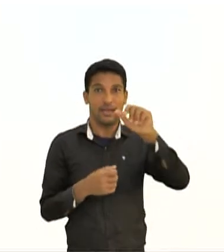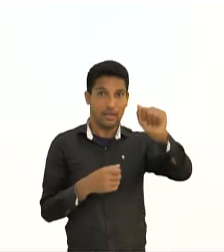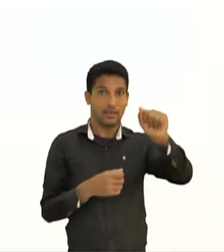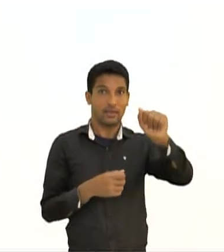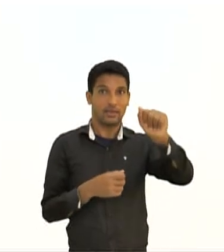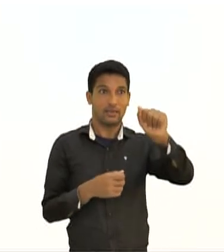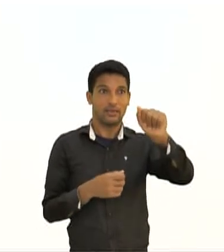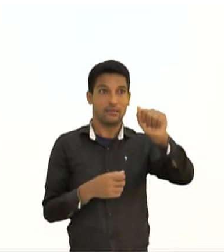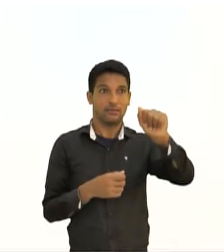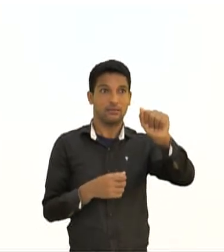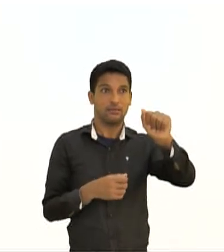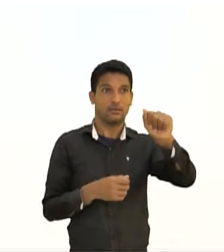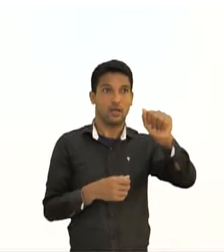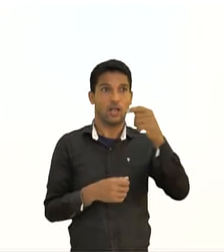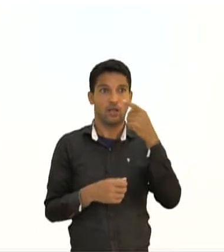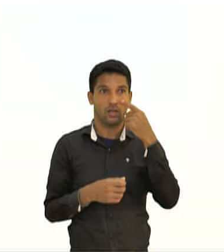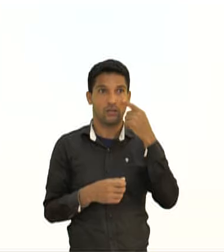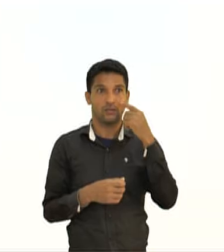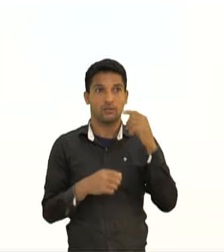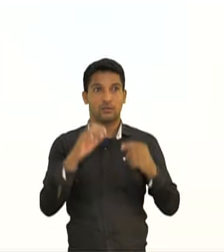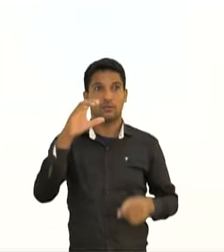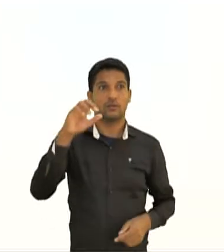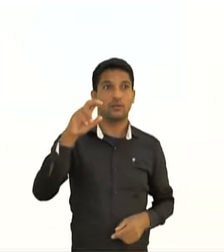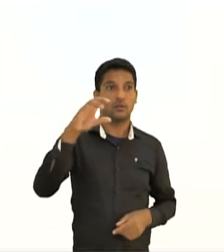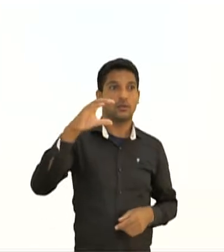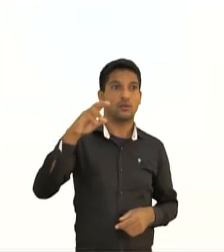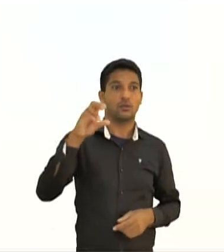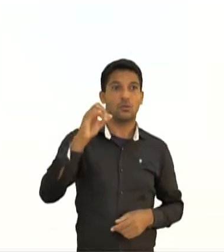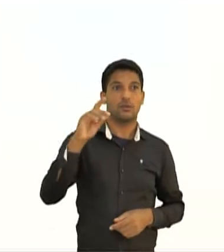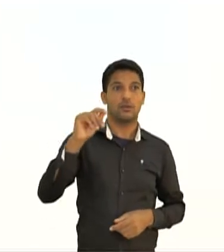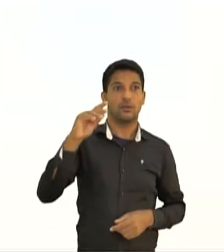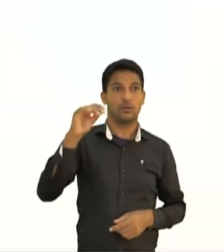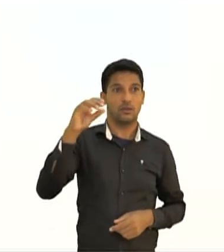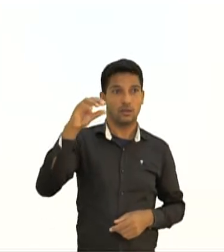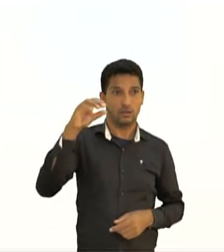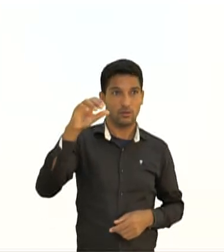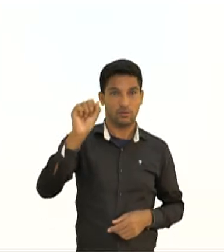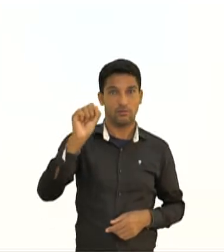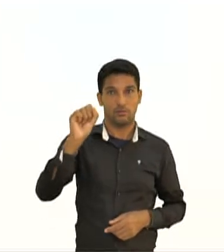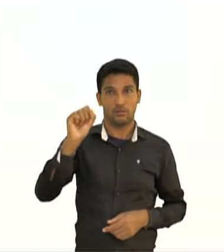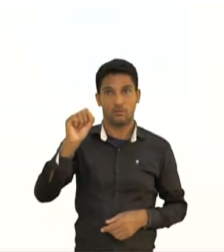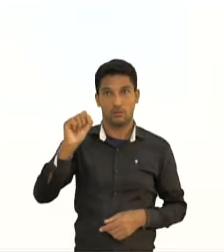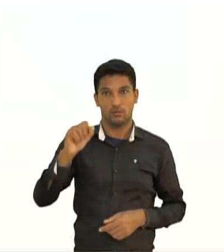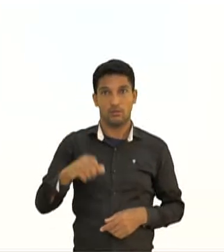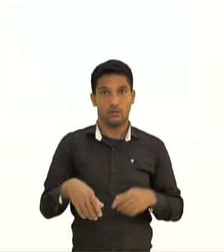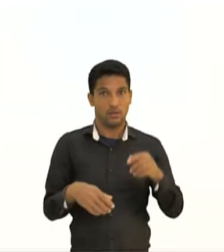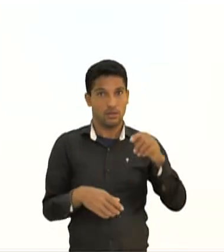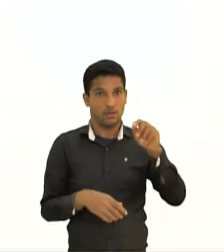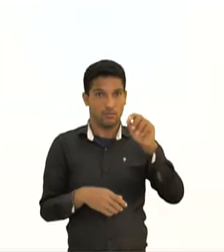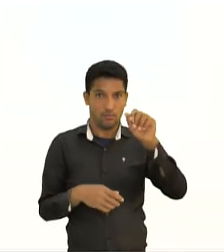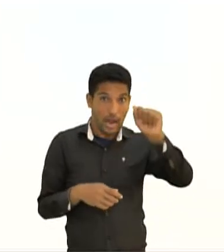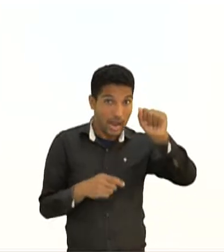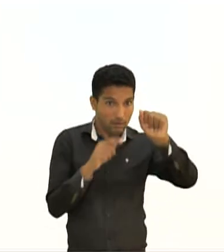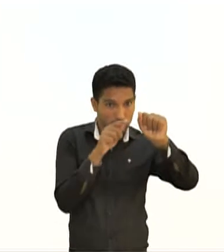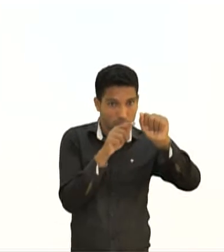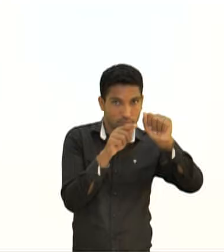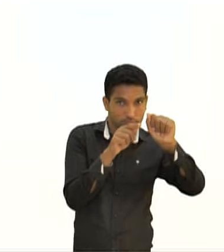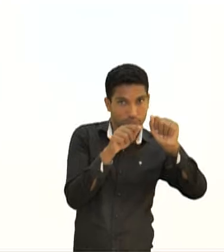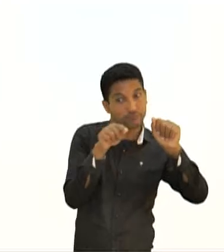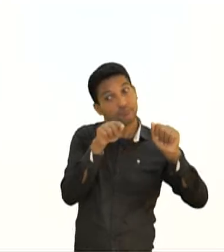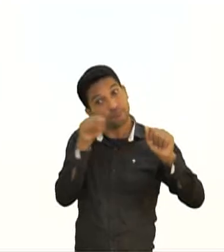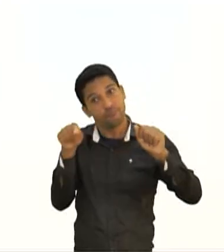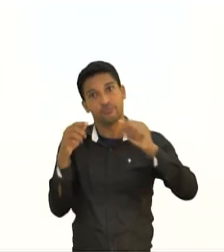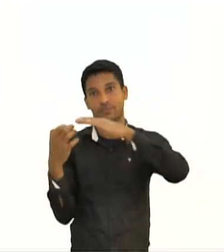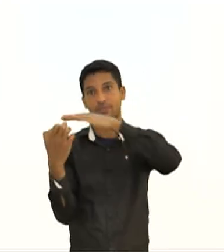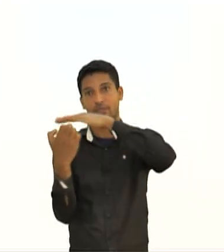pessoa responsável pelo setor a quem eu pretendo endereçar essa carta, dependendo da situação do que aconteceu, né? E